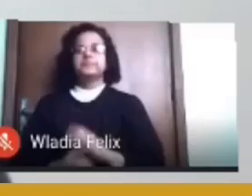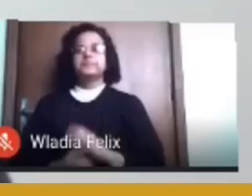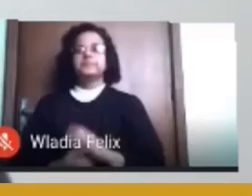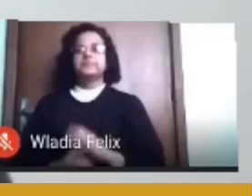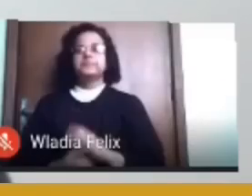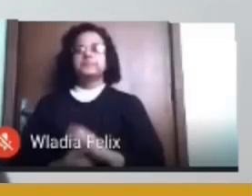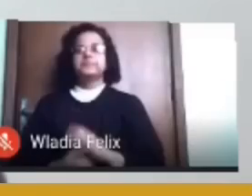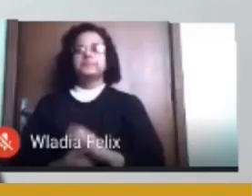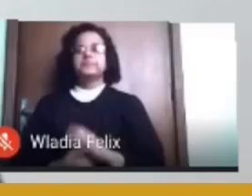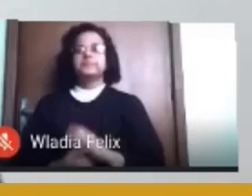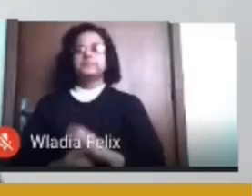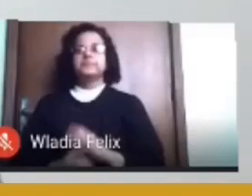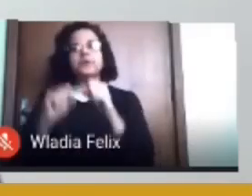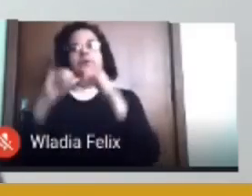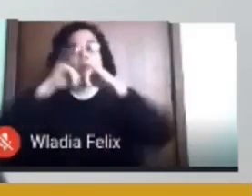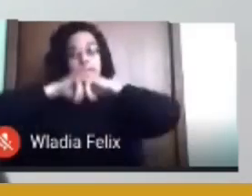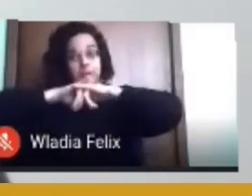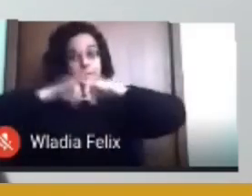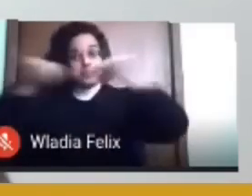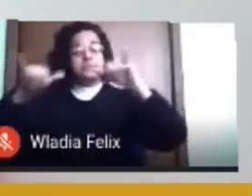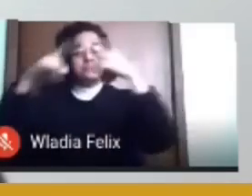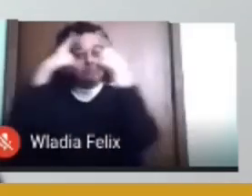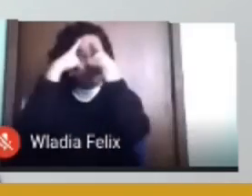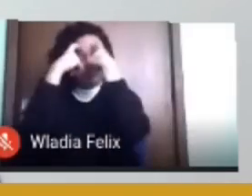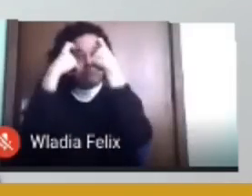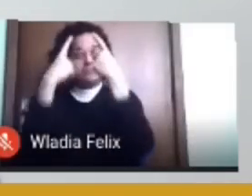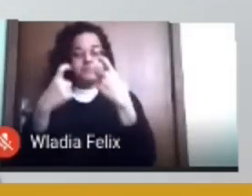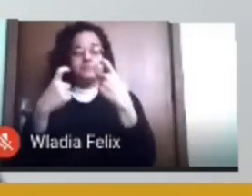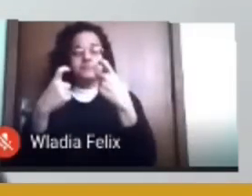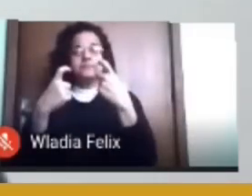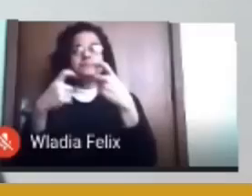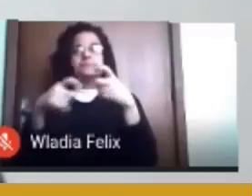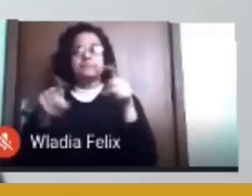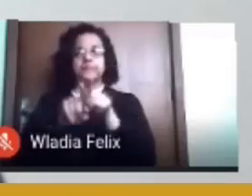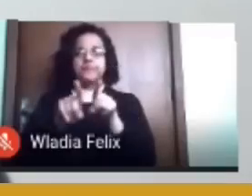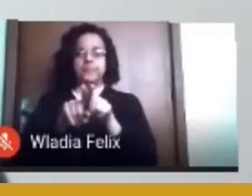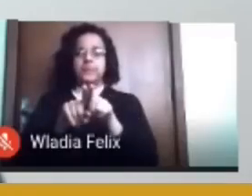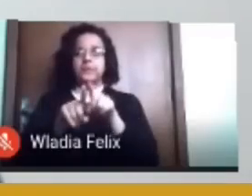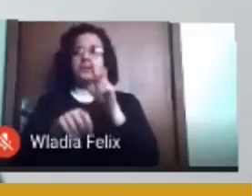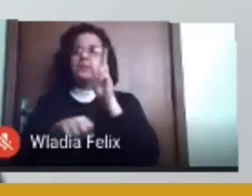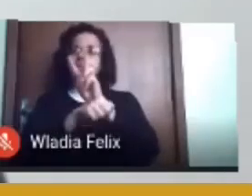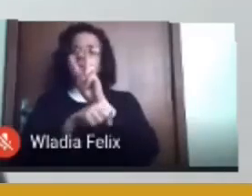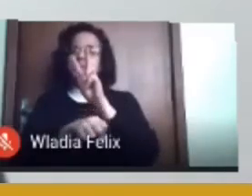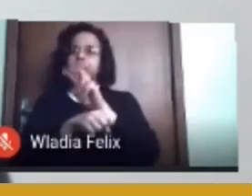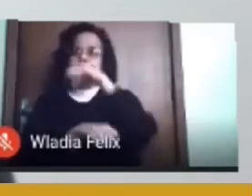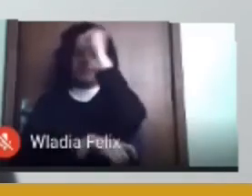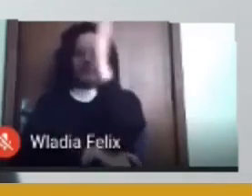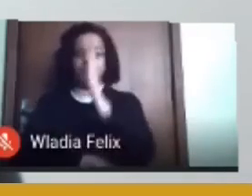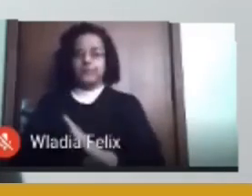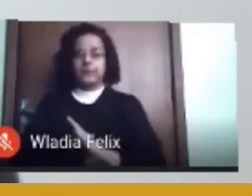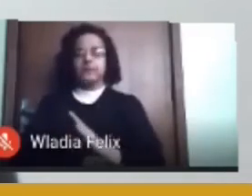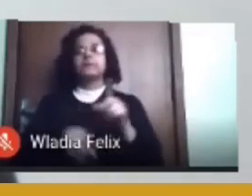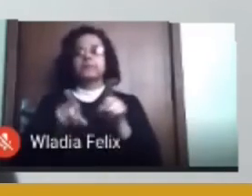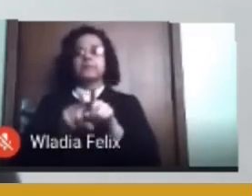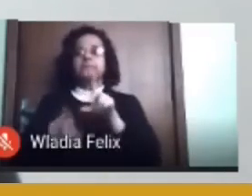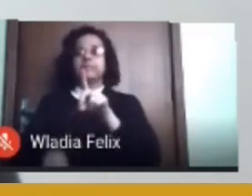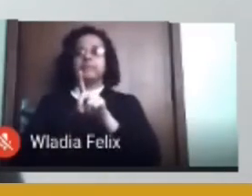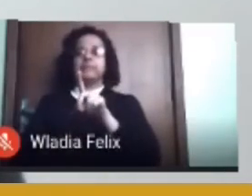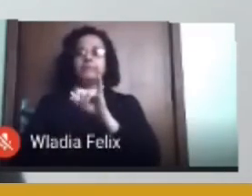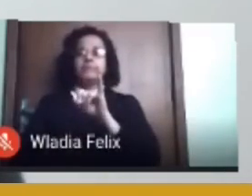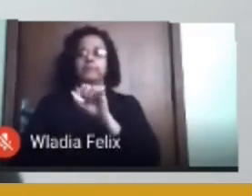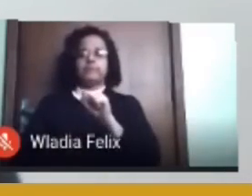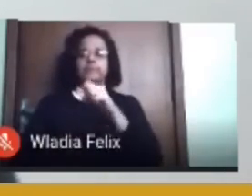chama Proteja Brasil. E o Disque 100, tá? Que é nacional. Pega o celular, um telefone, diz com o número